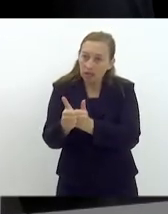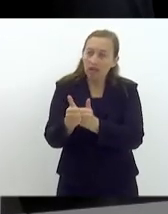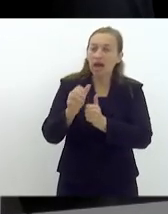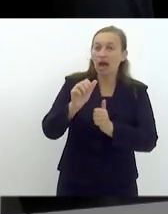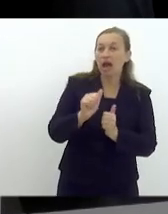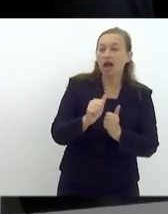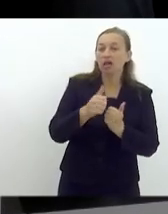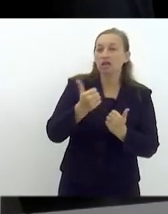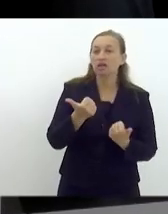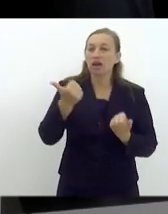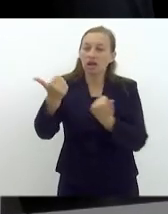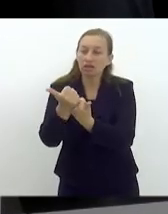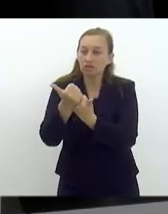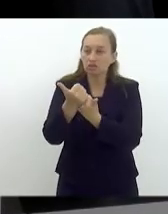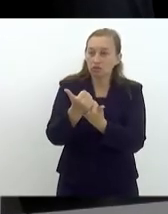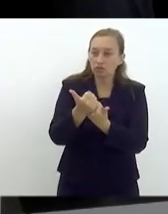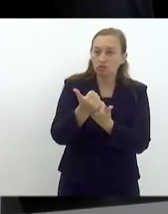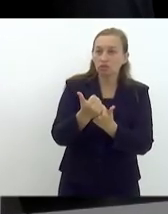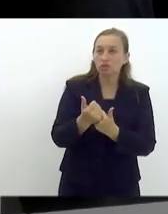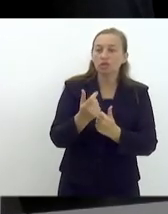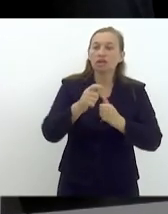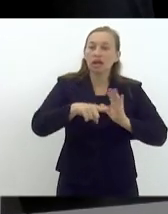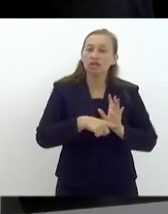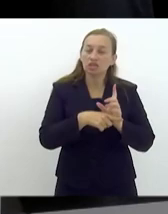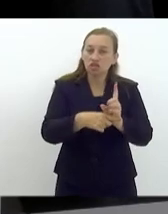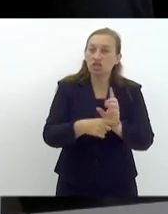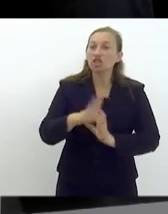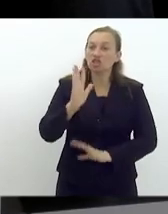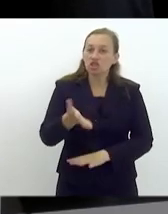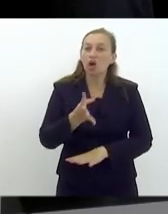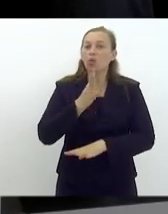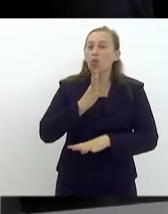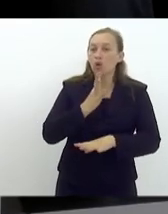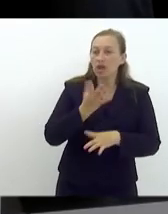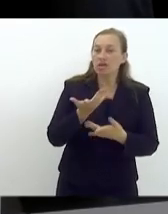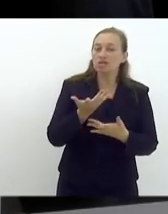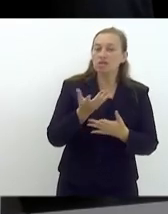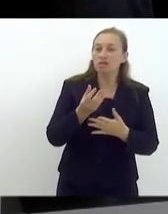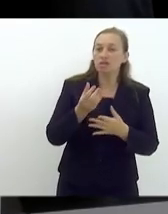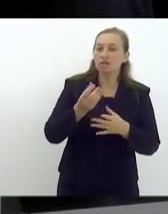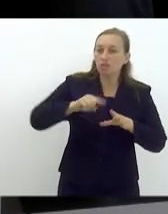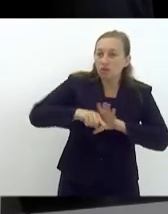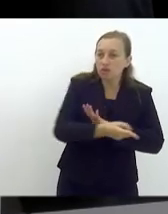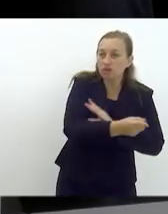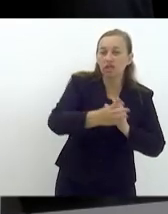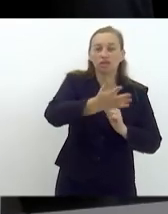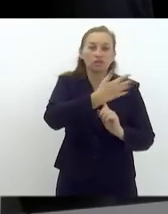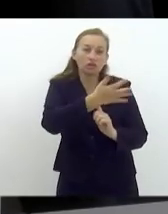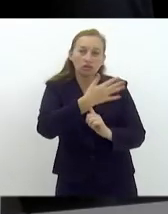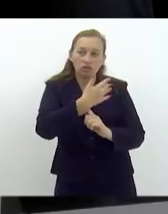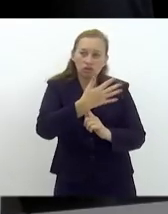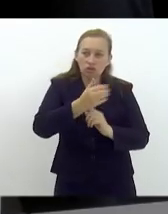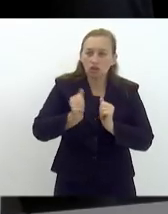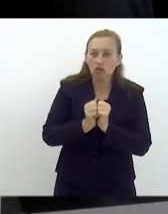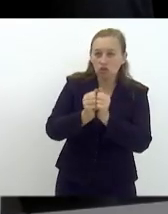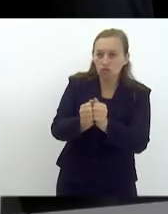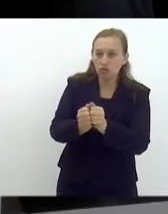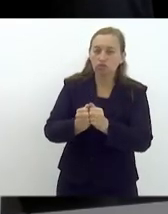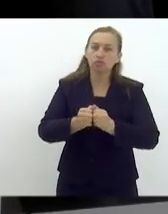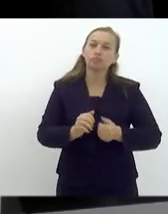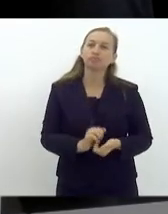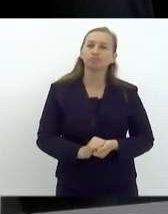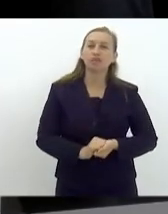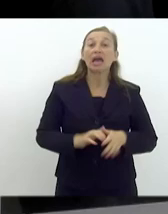de um assistente que já esteja adequada das modernas Tecnologias para conseguir efetuar ali uma investigação com as representações judiciais pertinentes